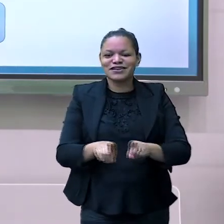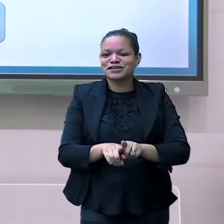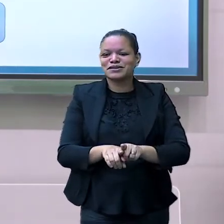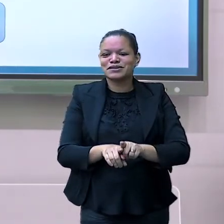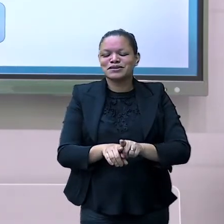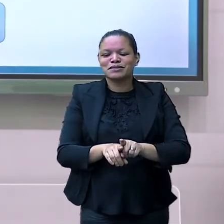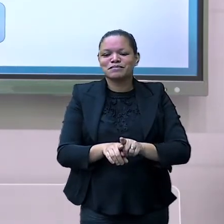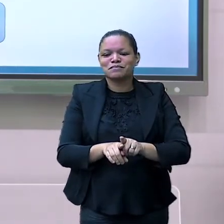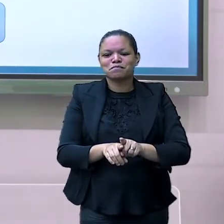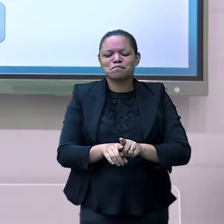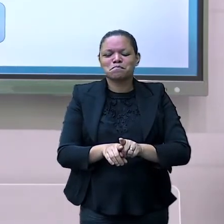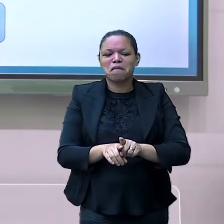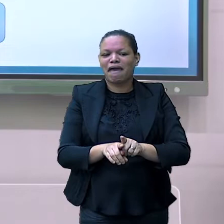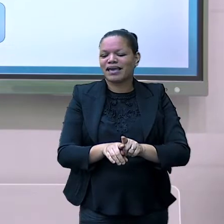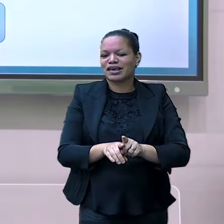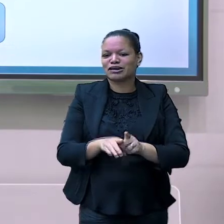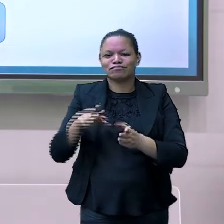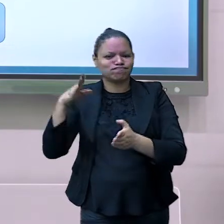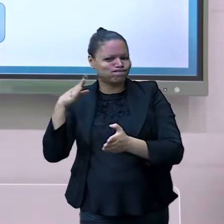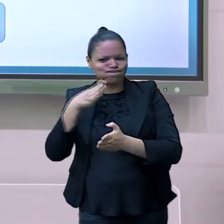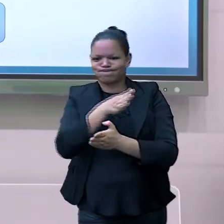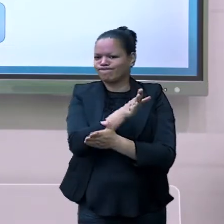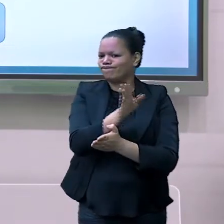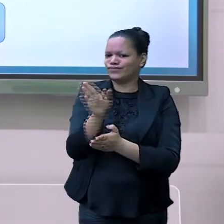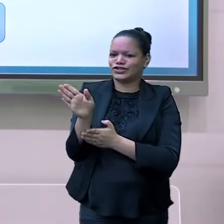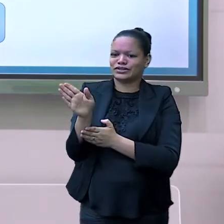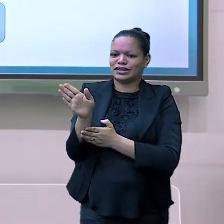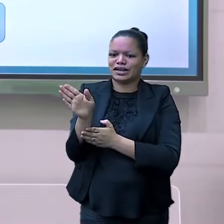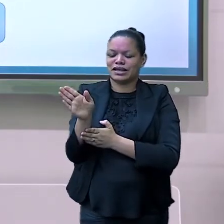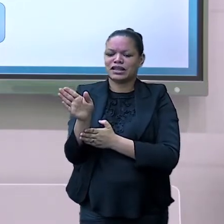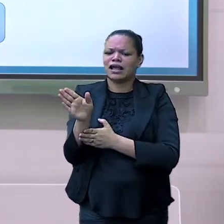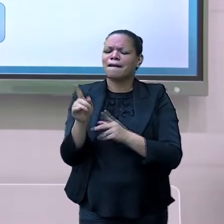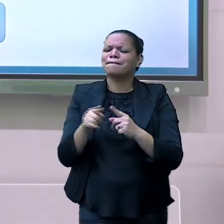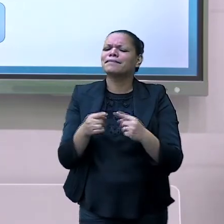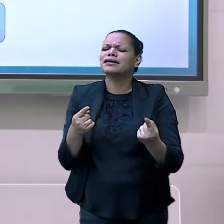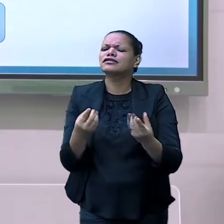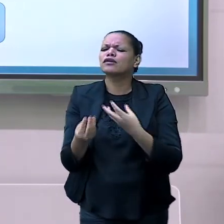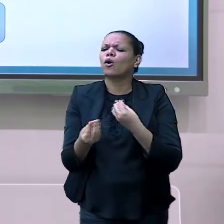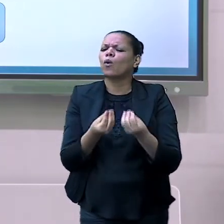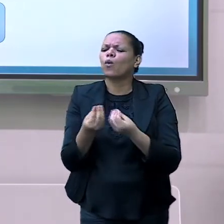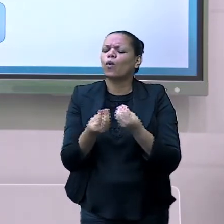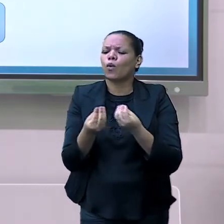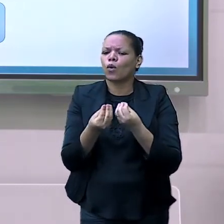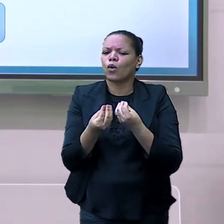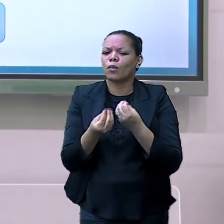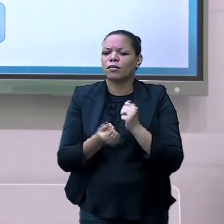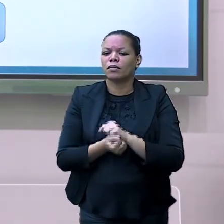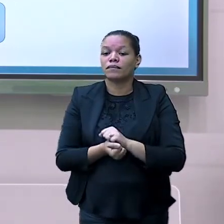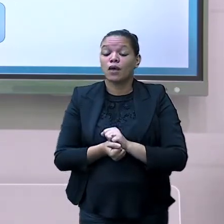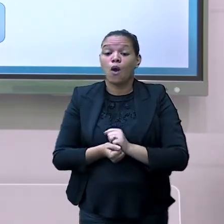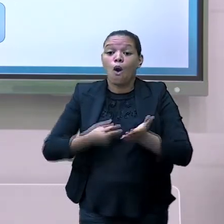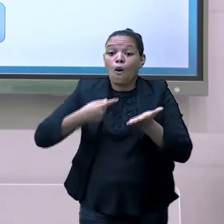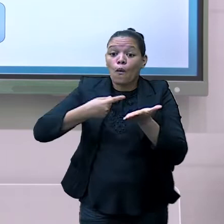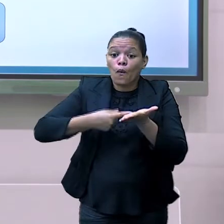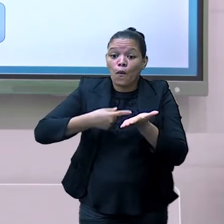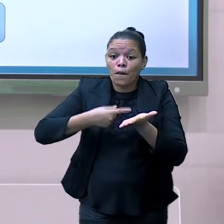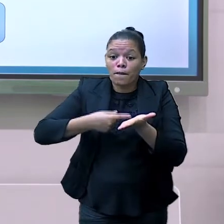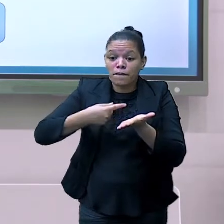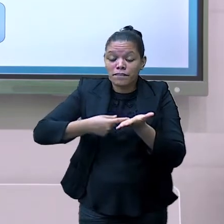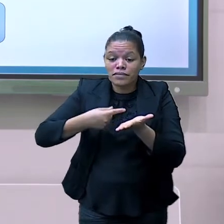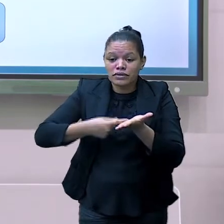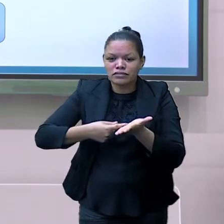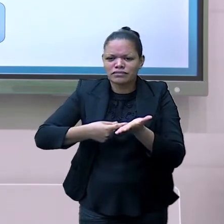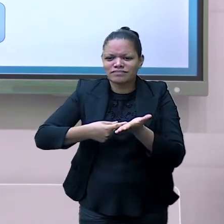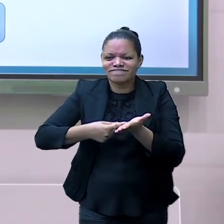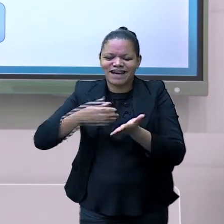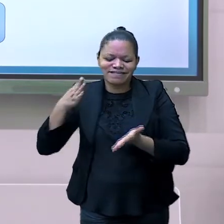diretamente com o fornecedor. Eu vou comunicar com ele e ele vai fazer essa transição direta, né? Eu não preciso de